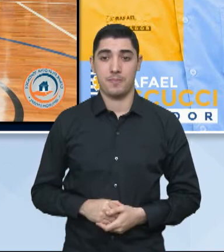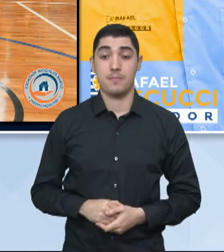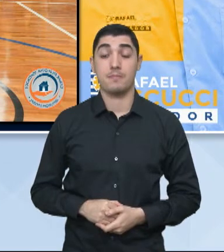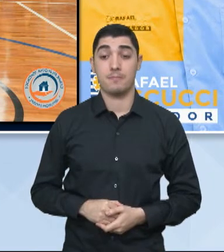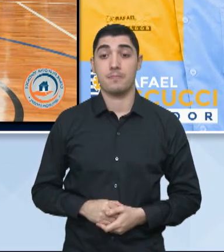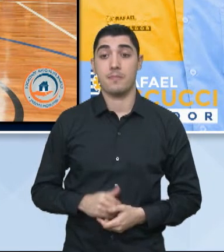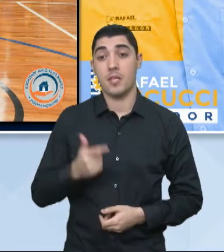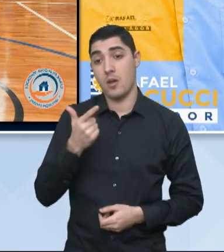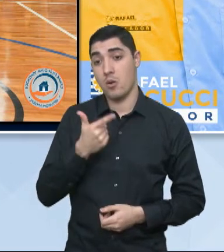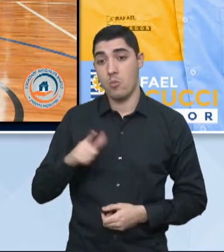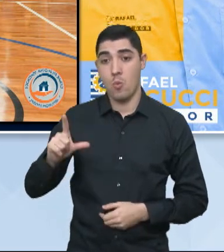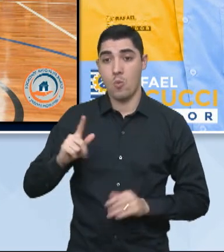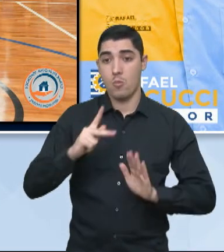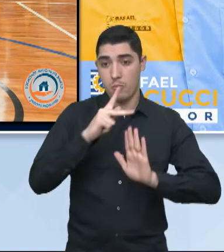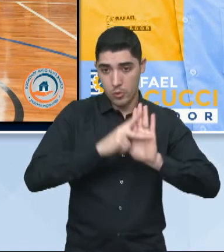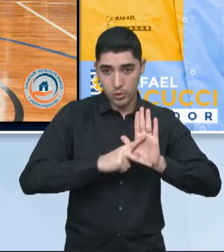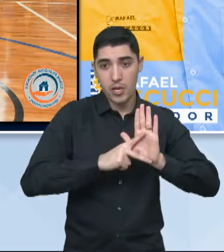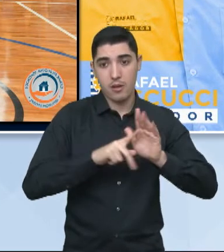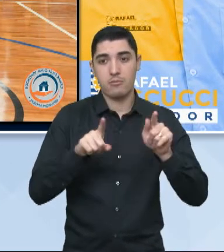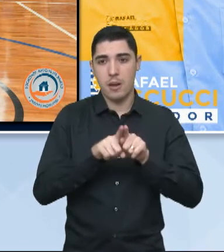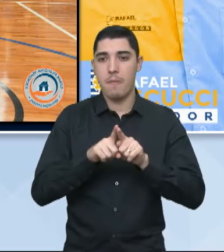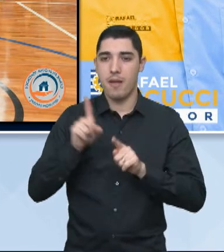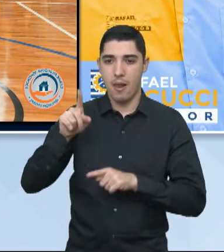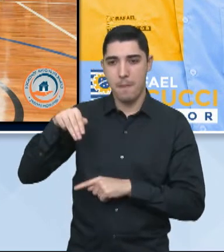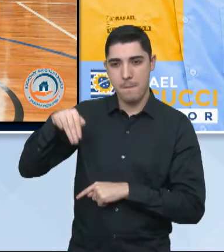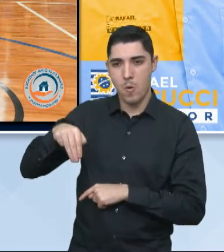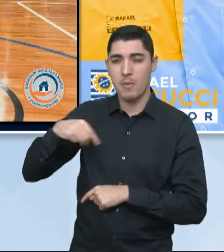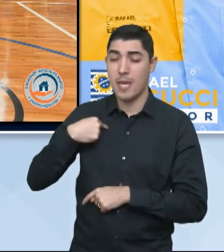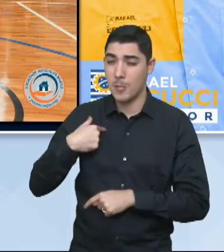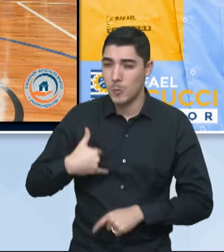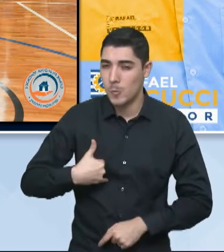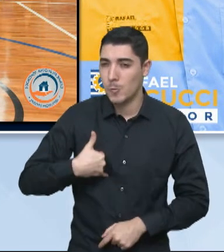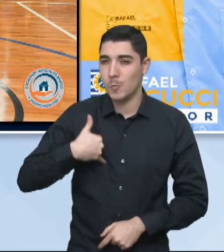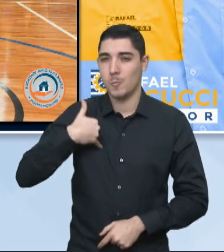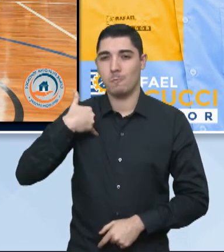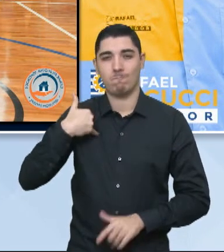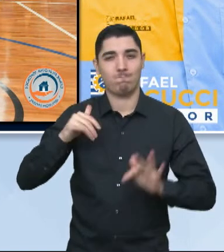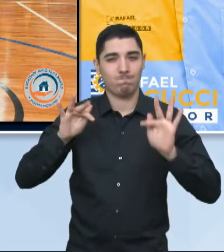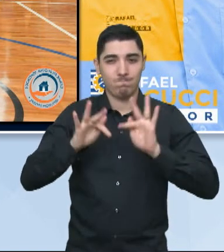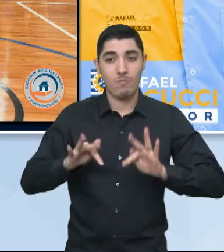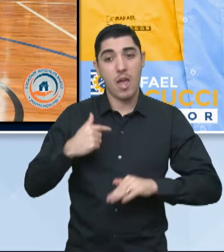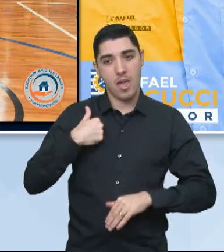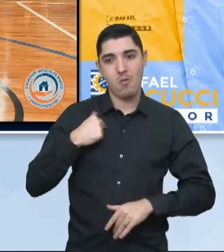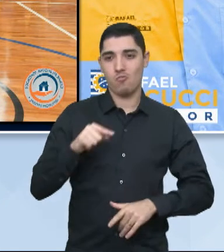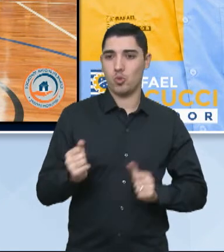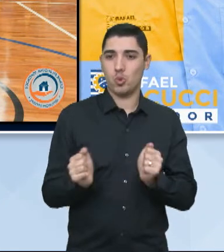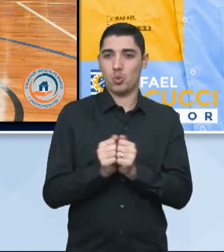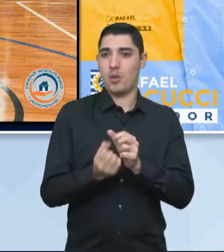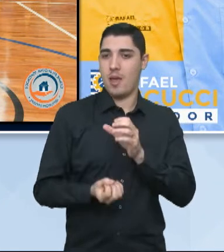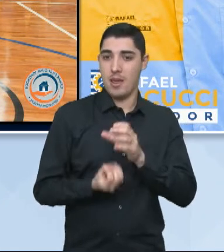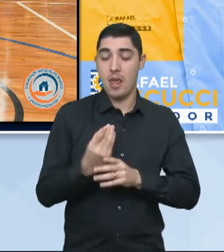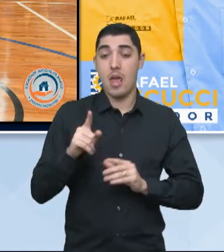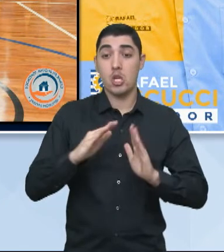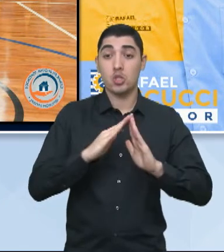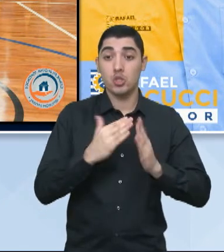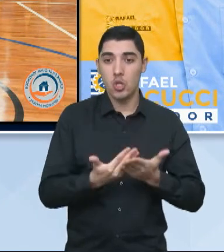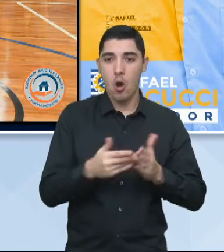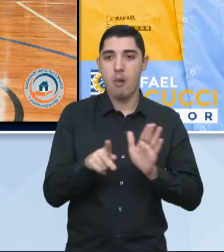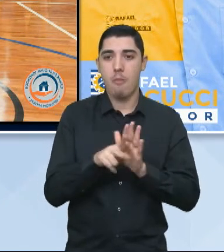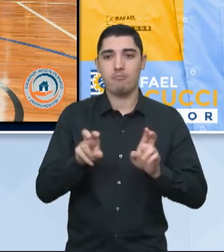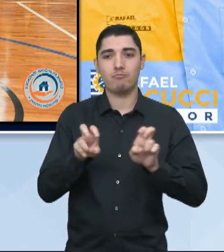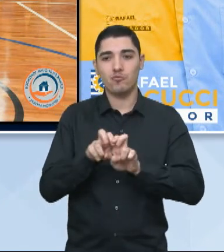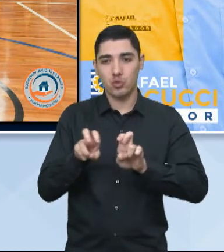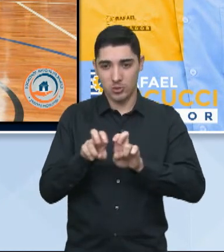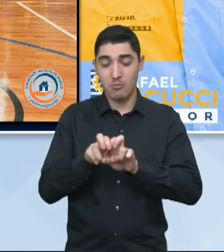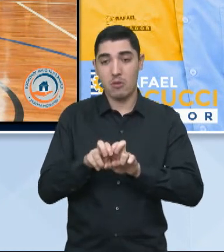Um outro projeto também lá da SAB do Jardim Morumbi, esse eu tenho um orgulho danado de dizer que eu sou um dos fundadores, a escolinha de futsal da